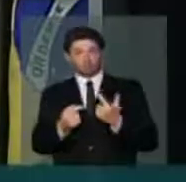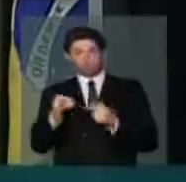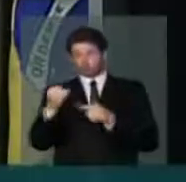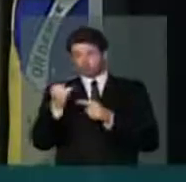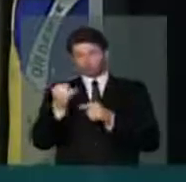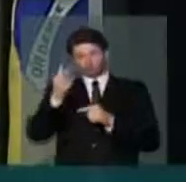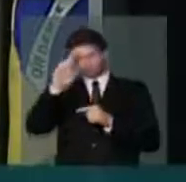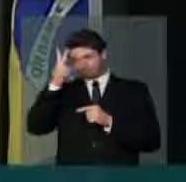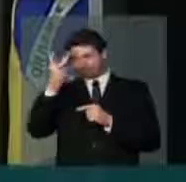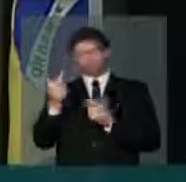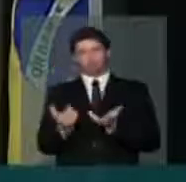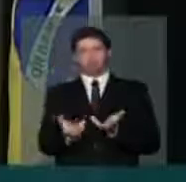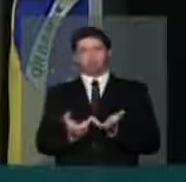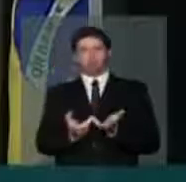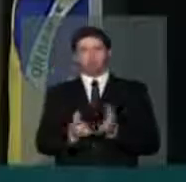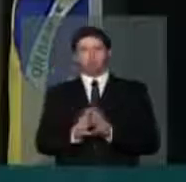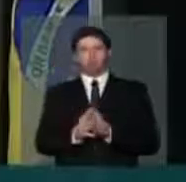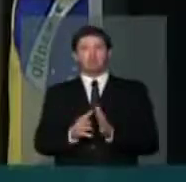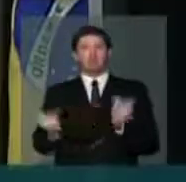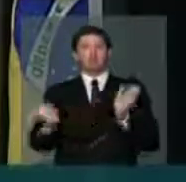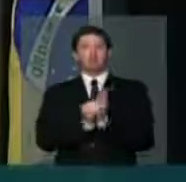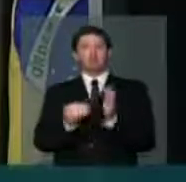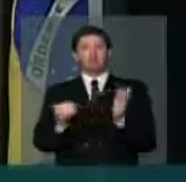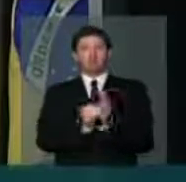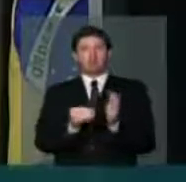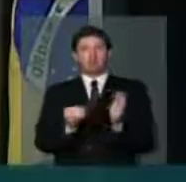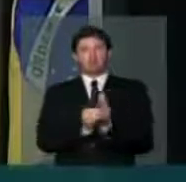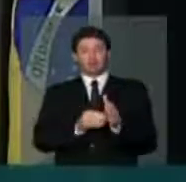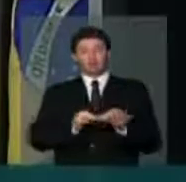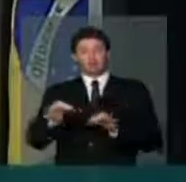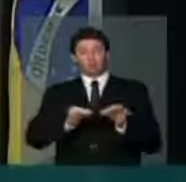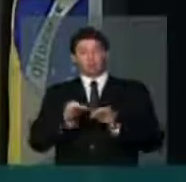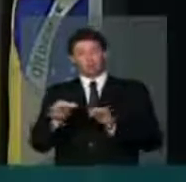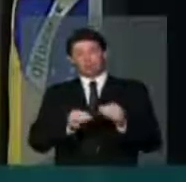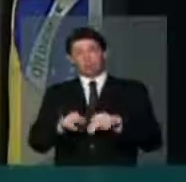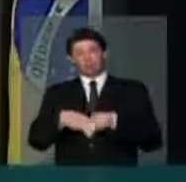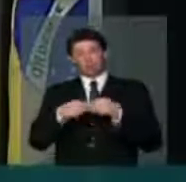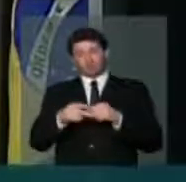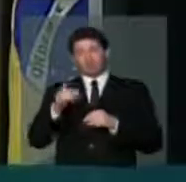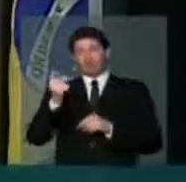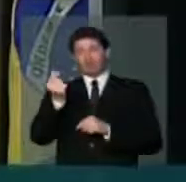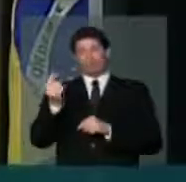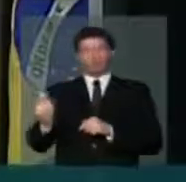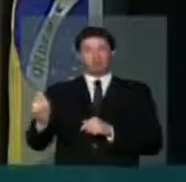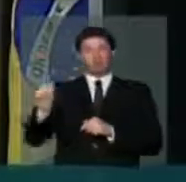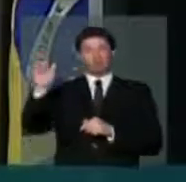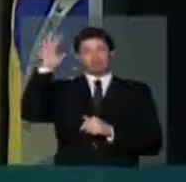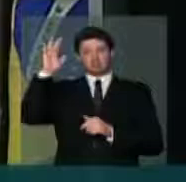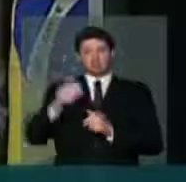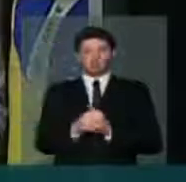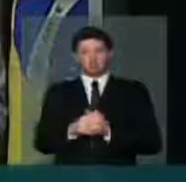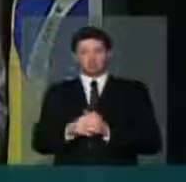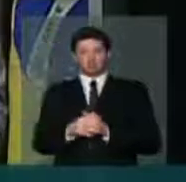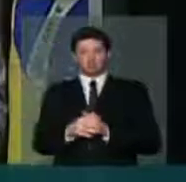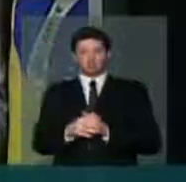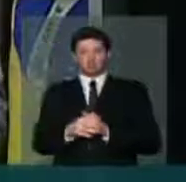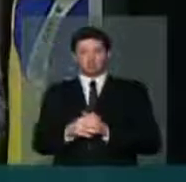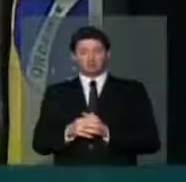juros equivocada, falta de controle sobre a inflação,